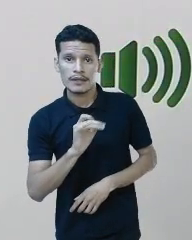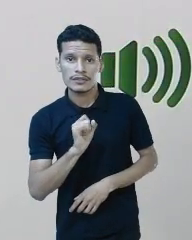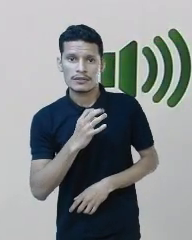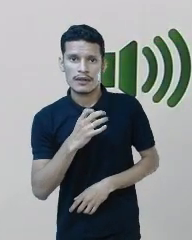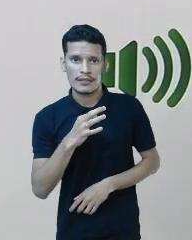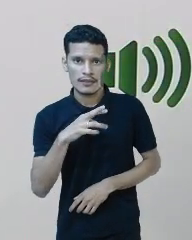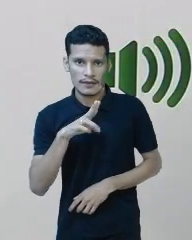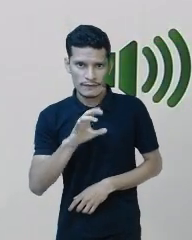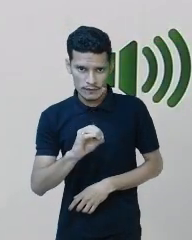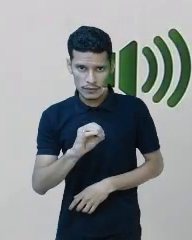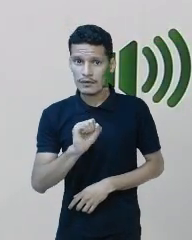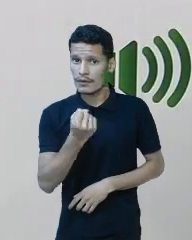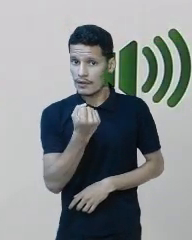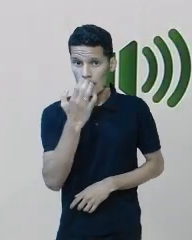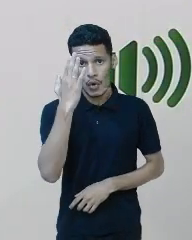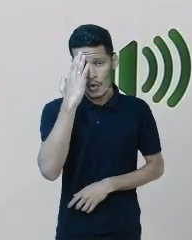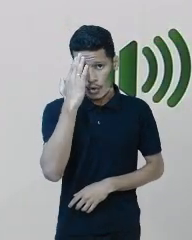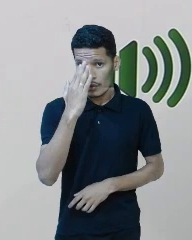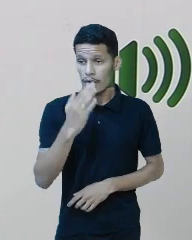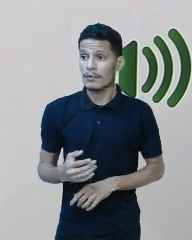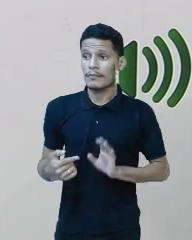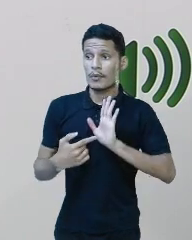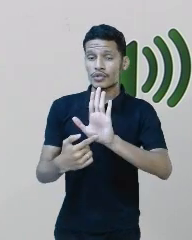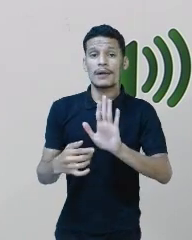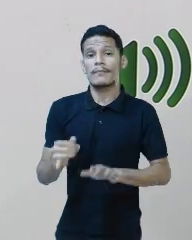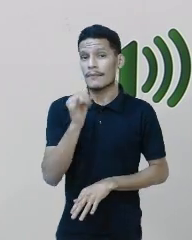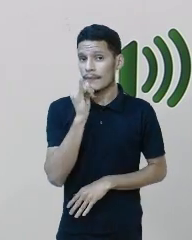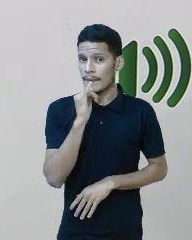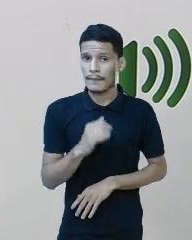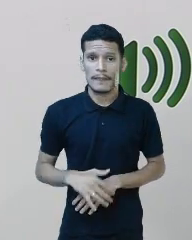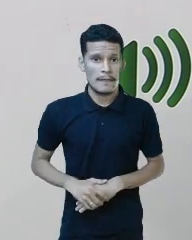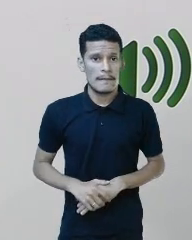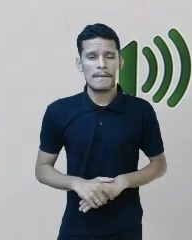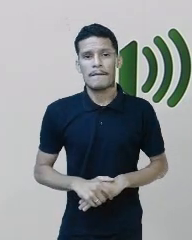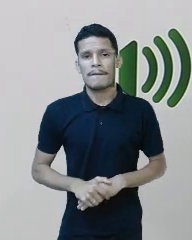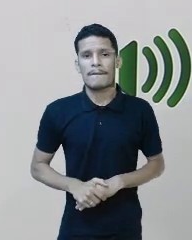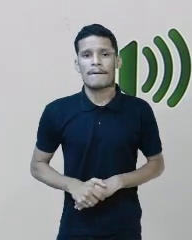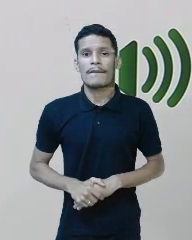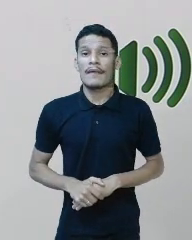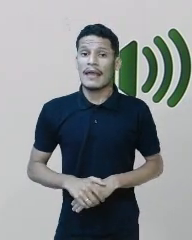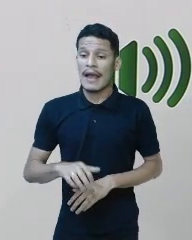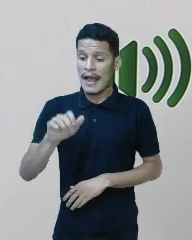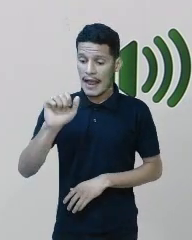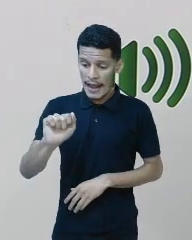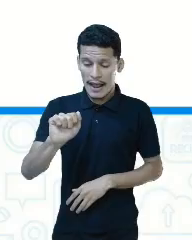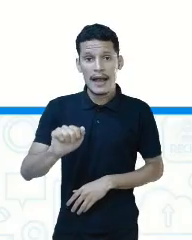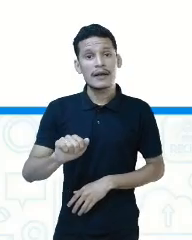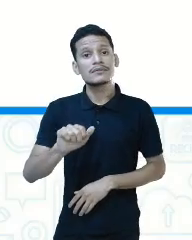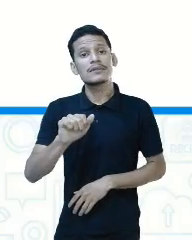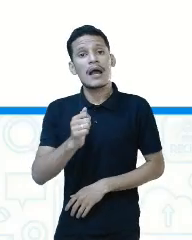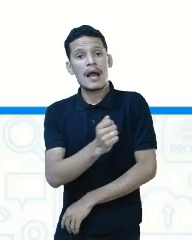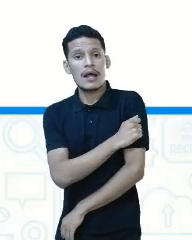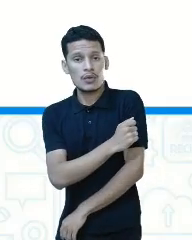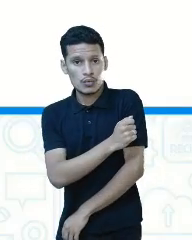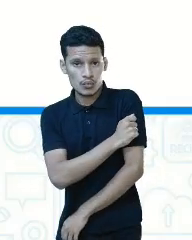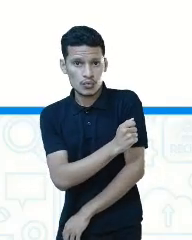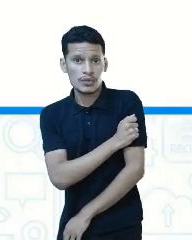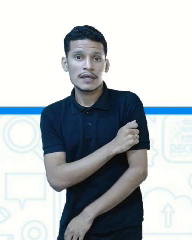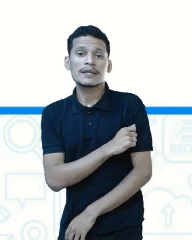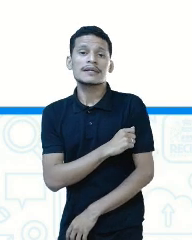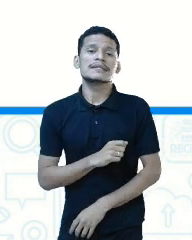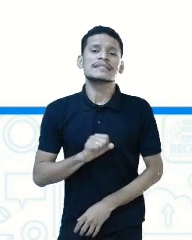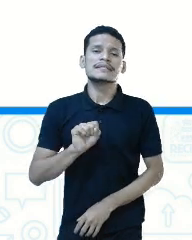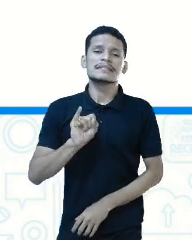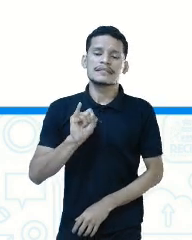tá? Então, vamos ver aqui alguns exemplos desses adjetivos. A aluna simpática. Veja